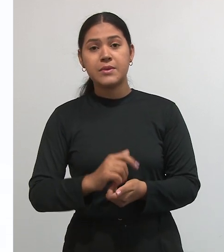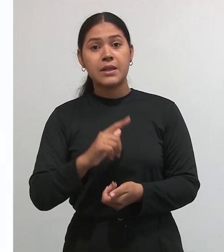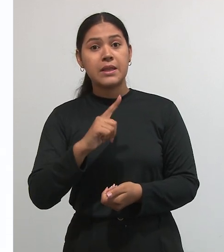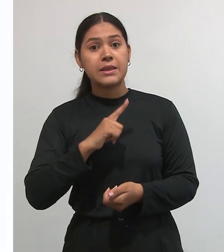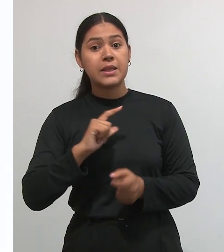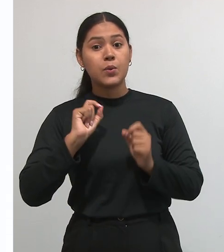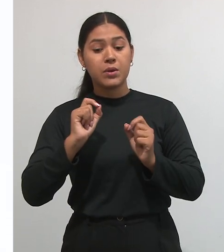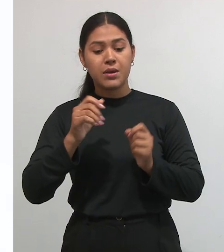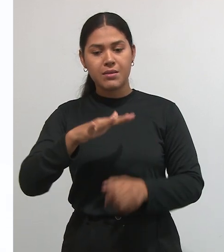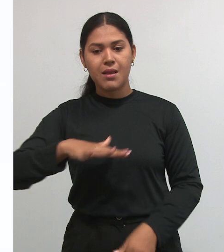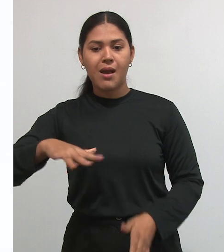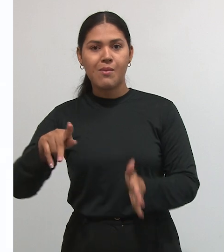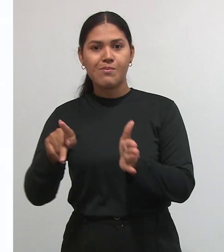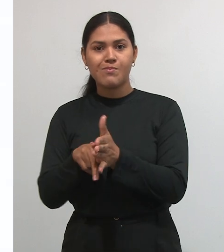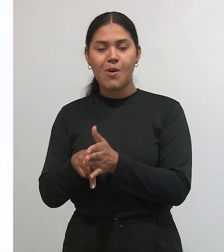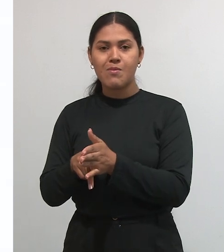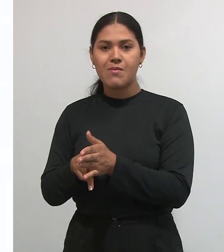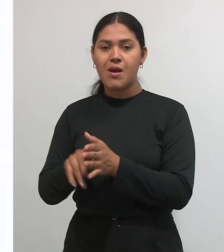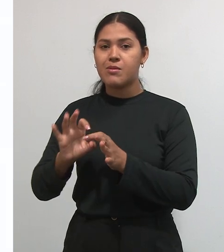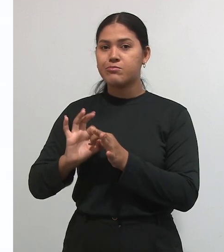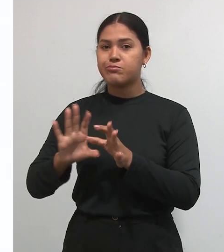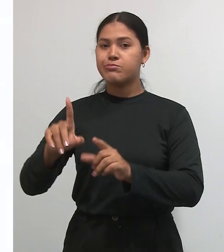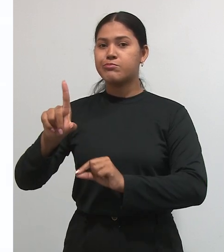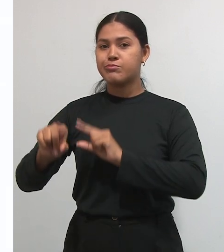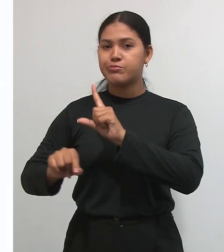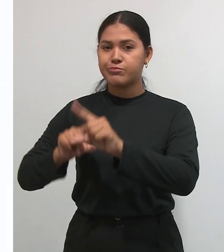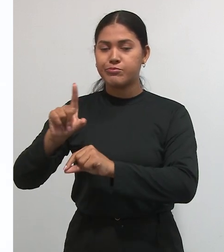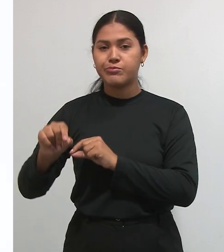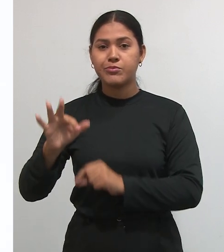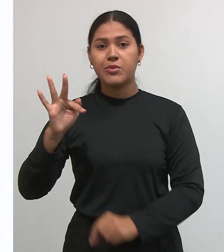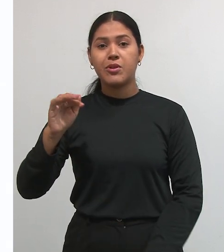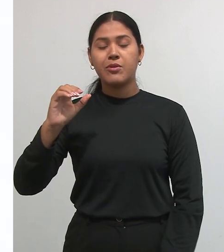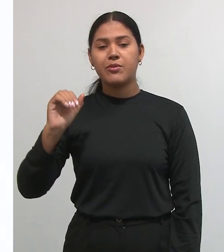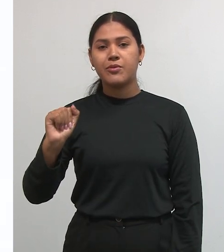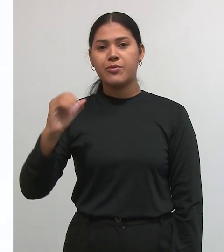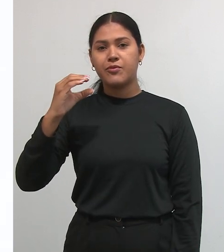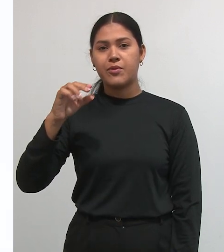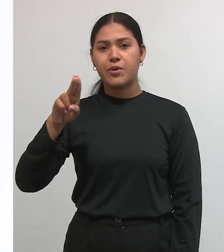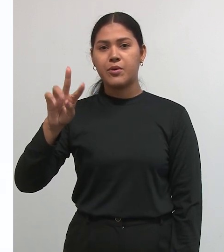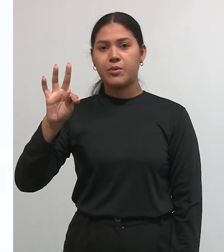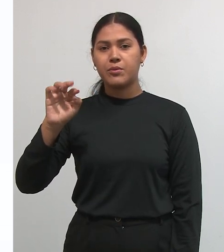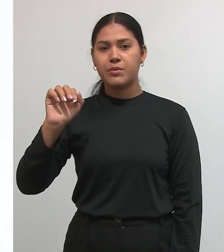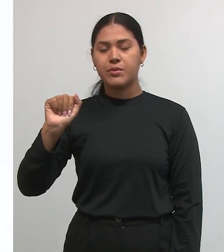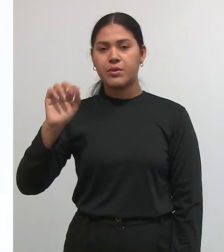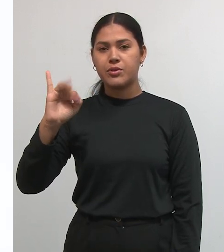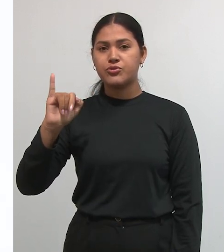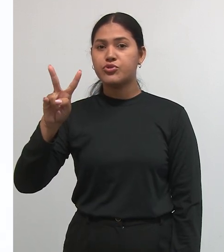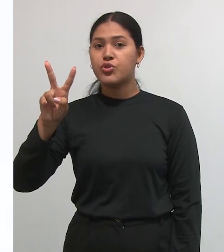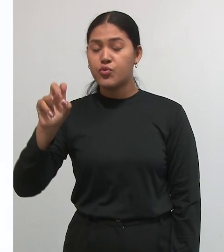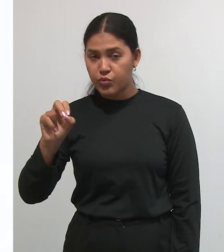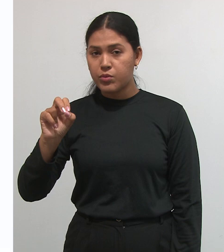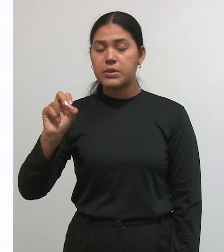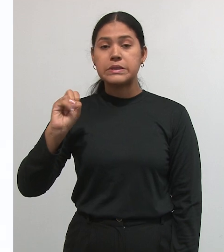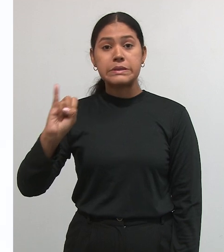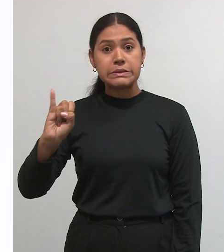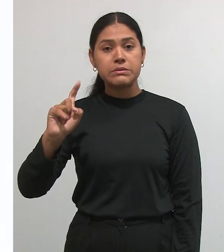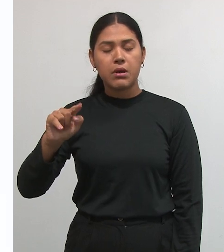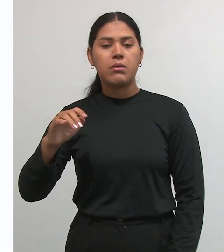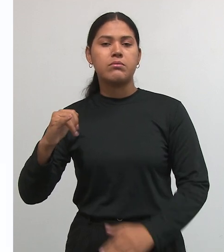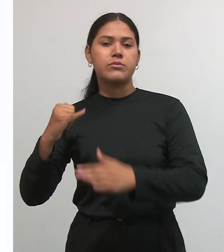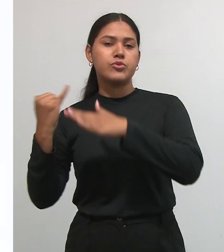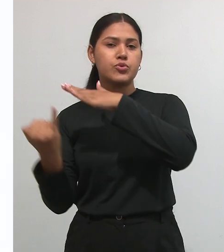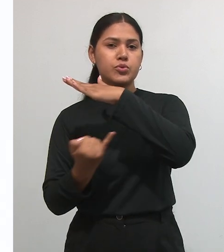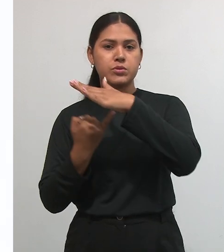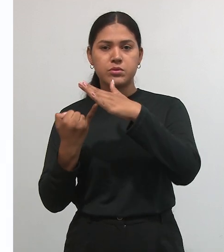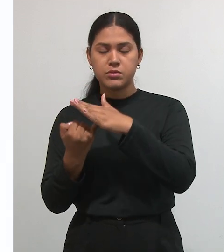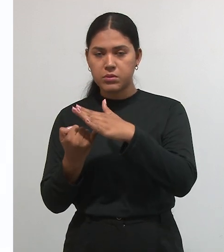no facultativo, tá, pessoal? Ele é facultativo para entidades aqui sem fins lucrativos que